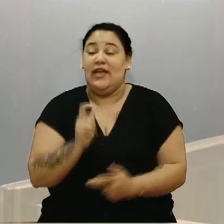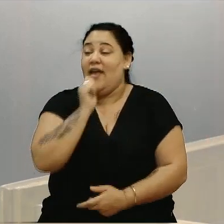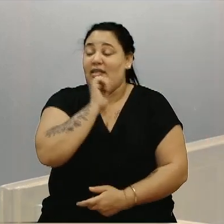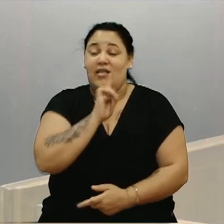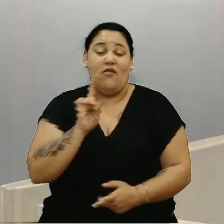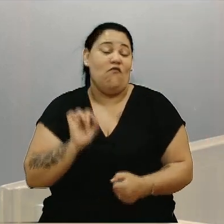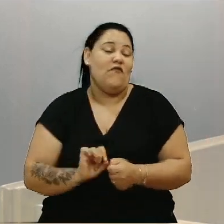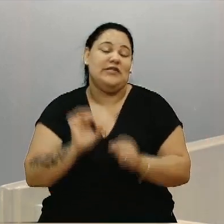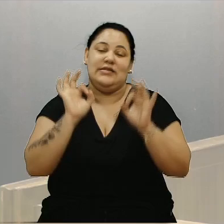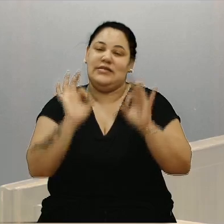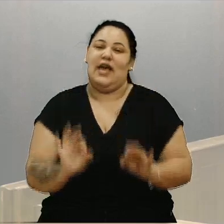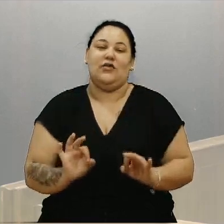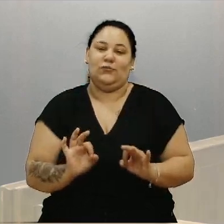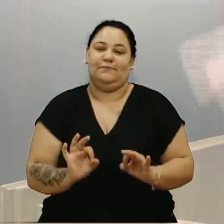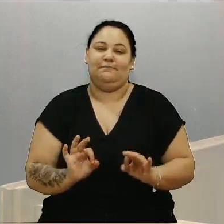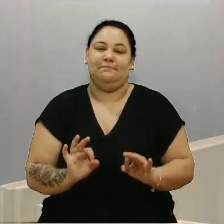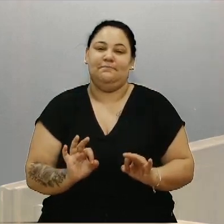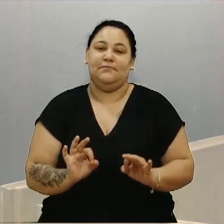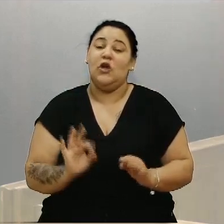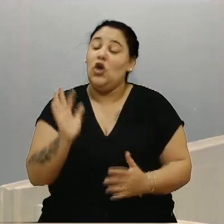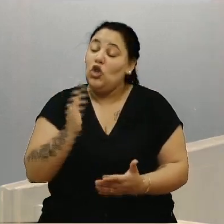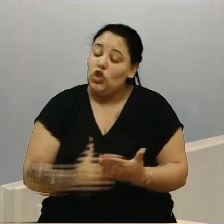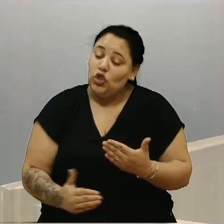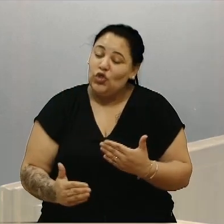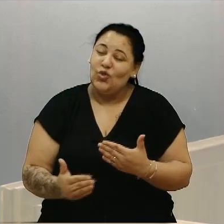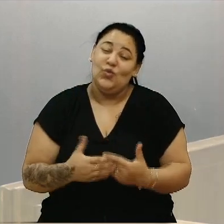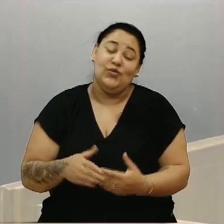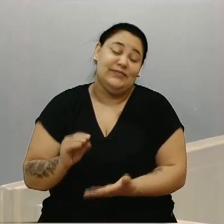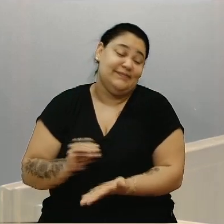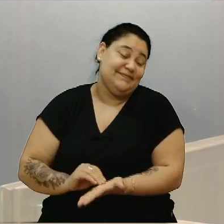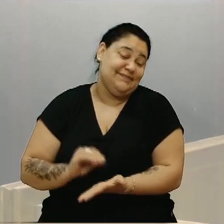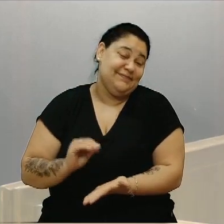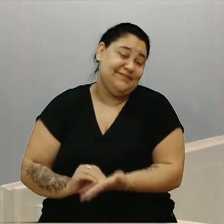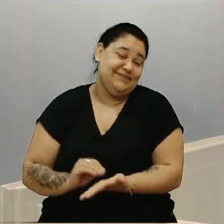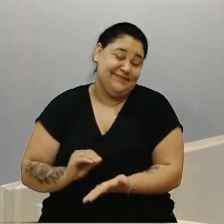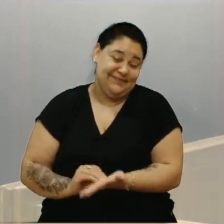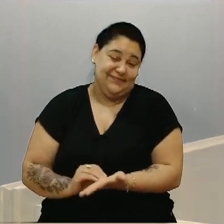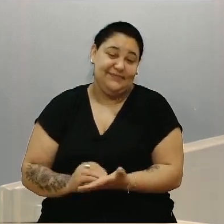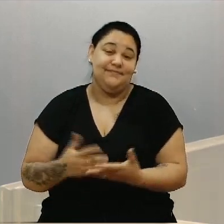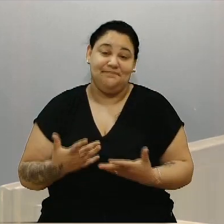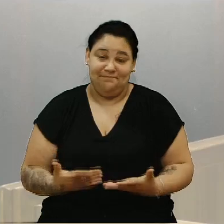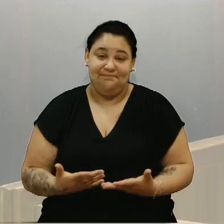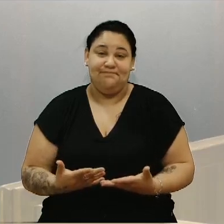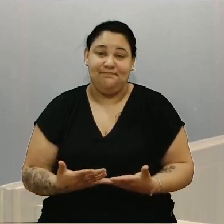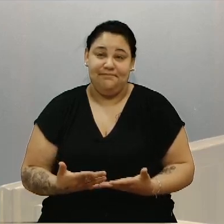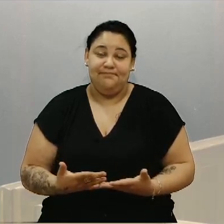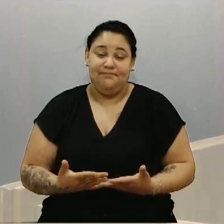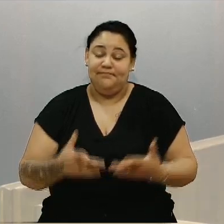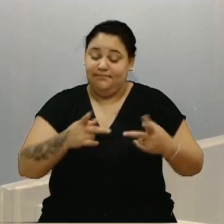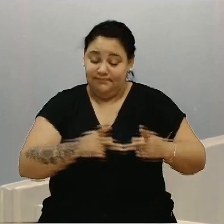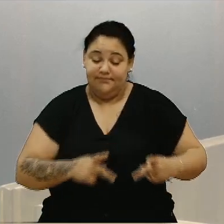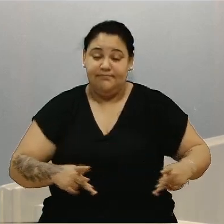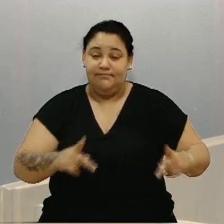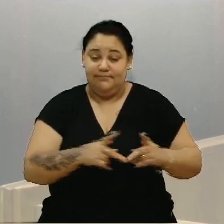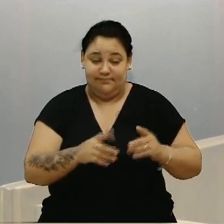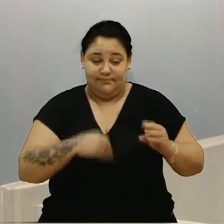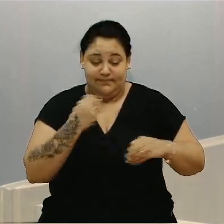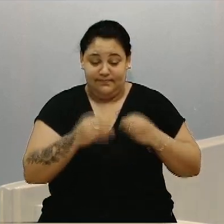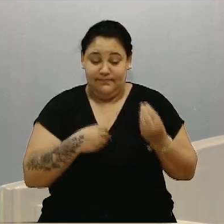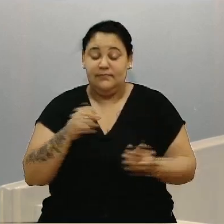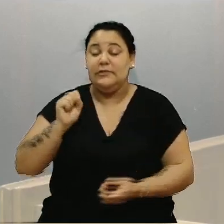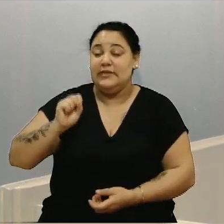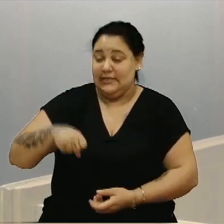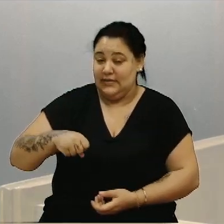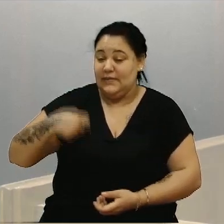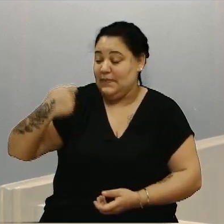correto, tudo aquilo que a gente deixou a desejar. E é isso, a população sente que